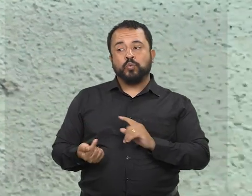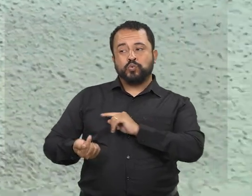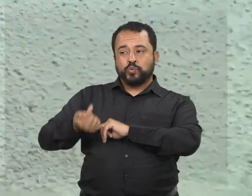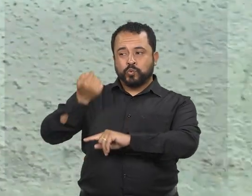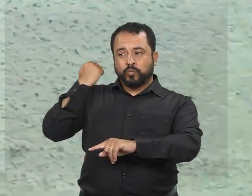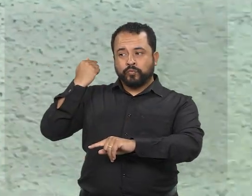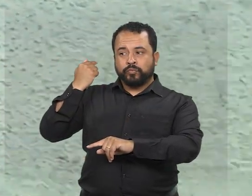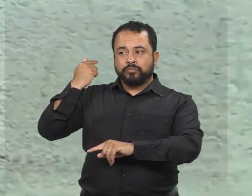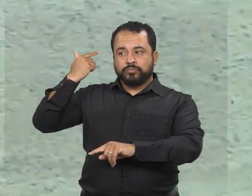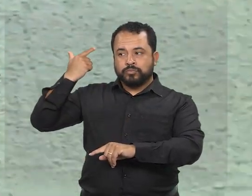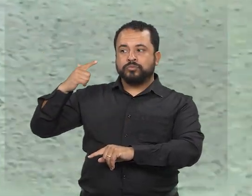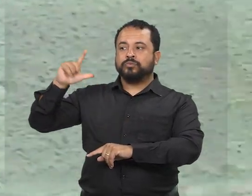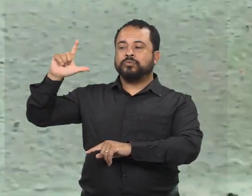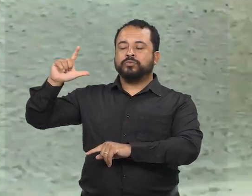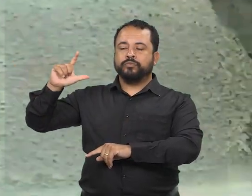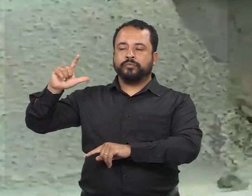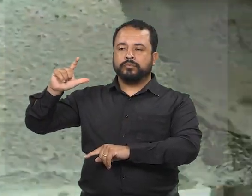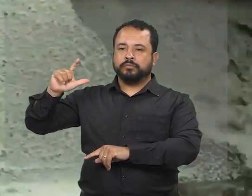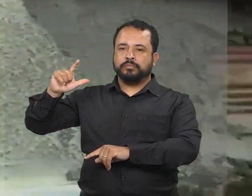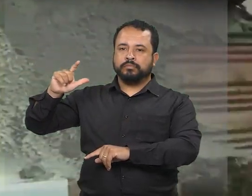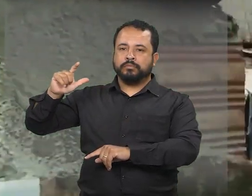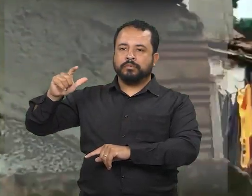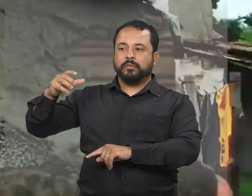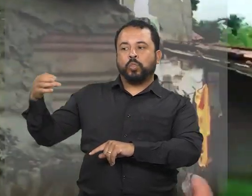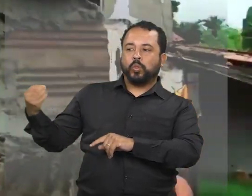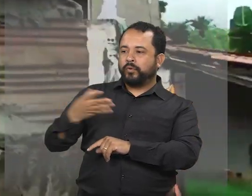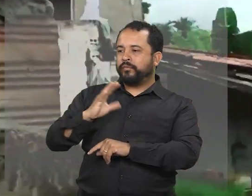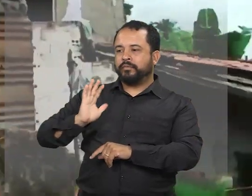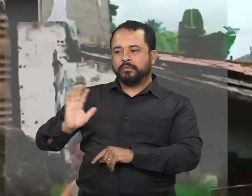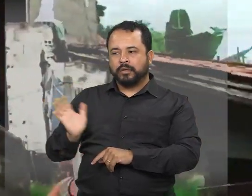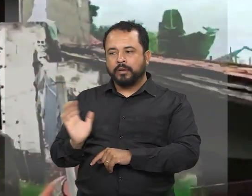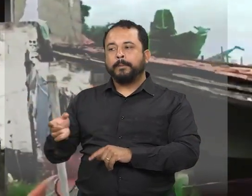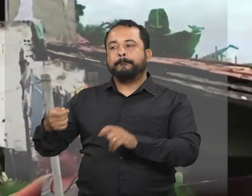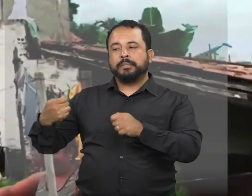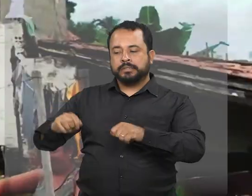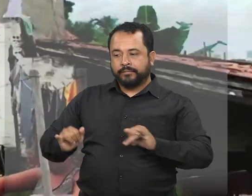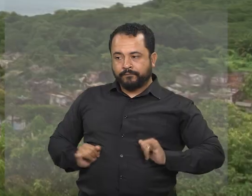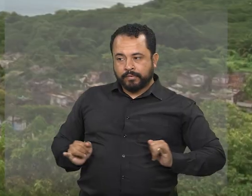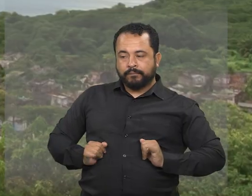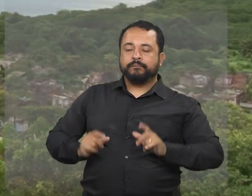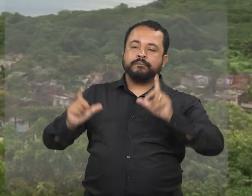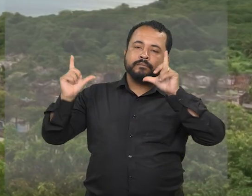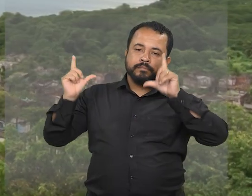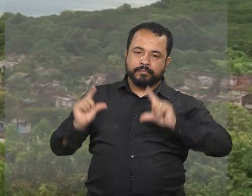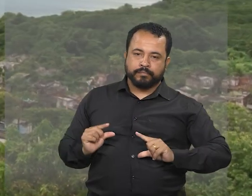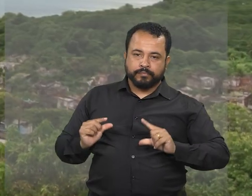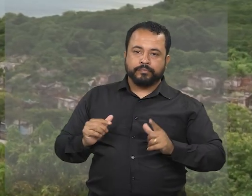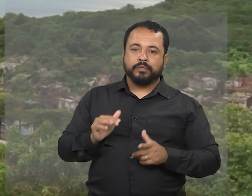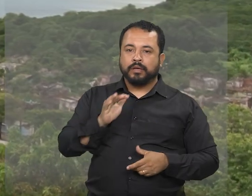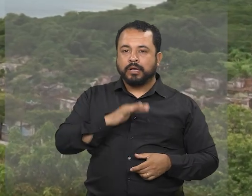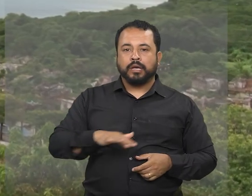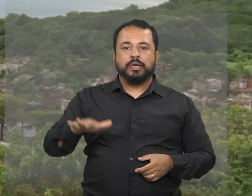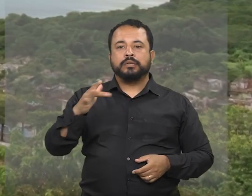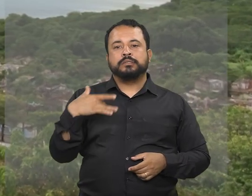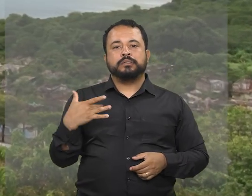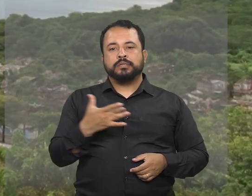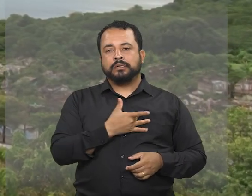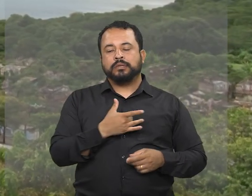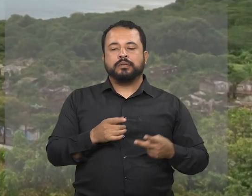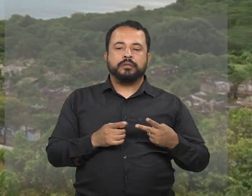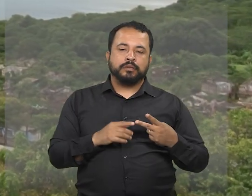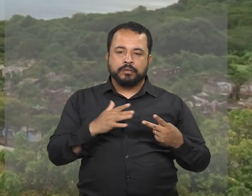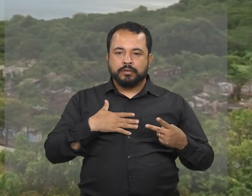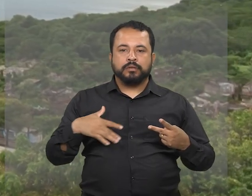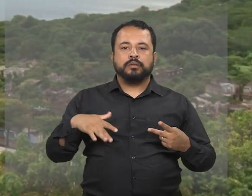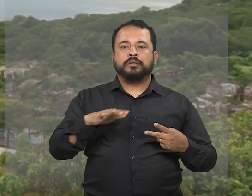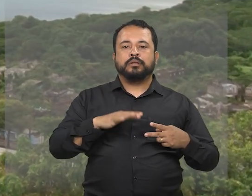não conseguimos resgatar o que foi perdido, mas pelo menos amenizar esse sofrimento. Seja na área de saúde, na